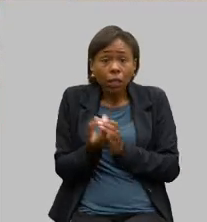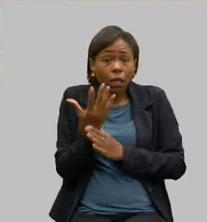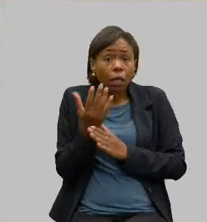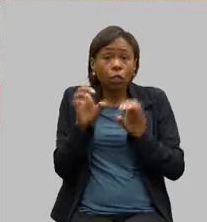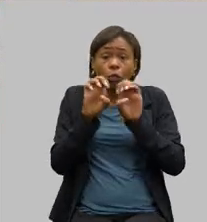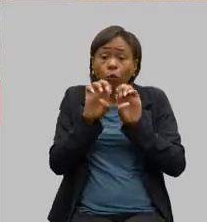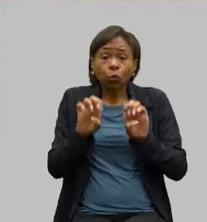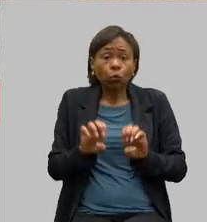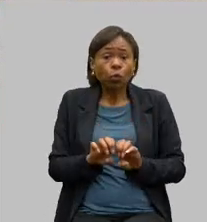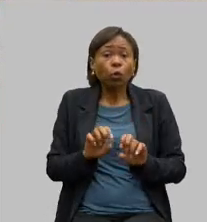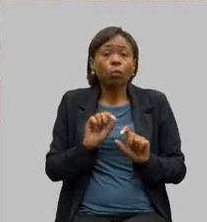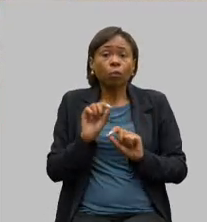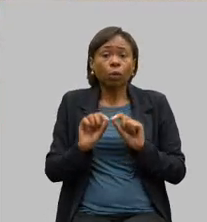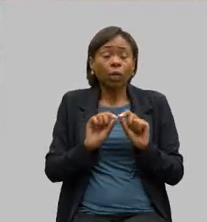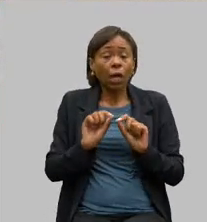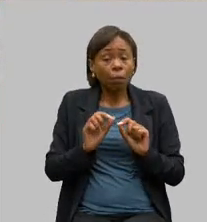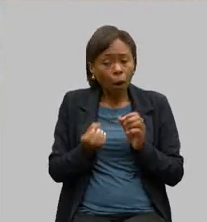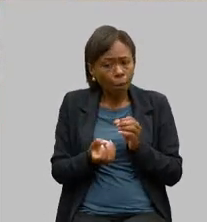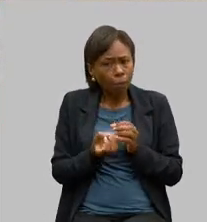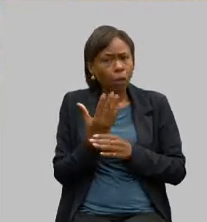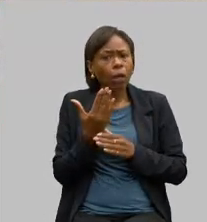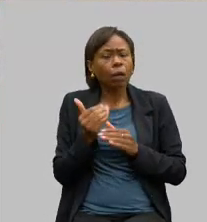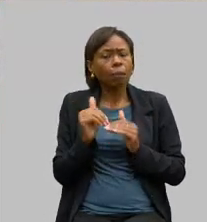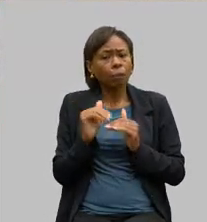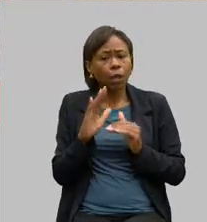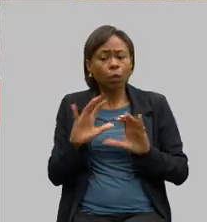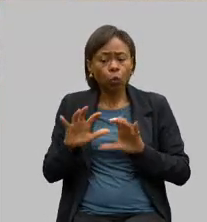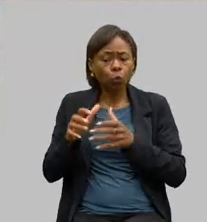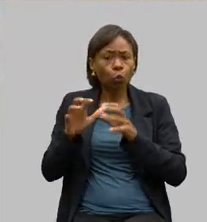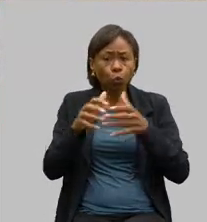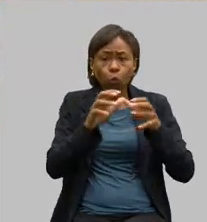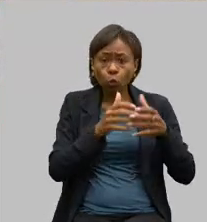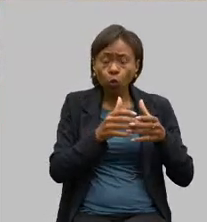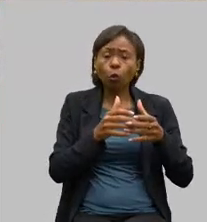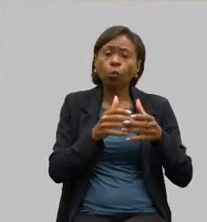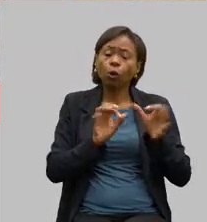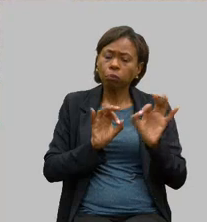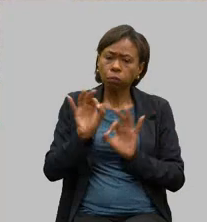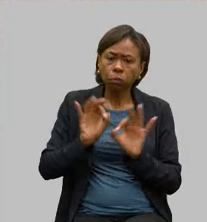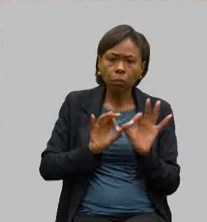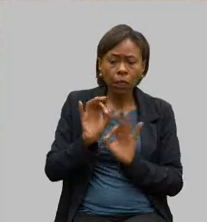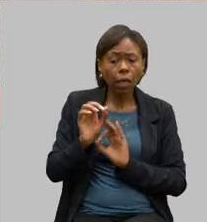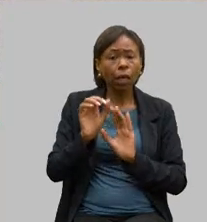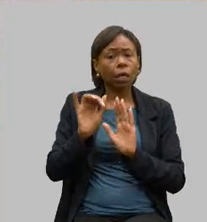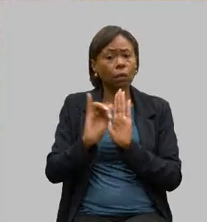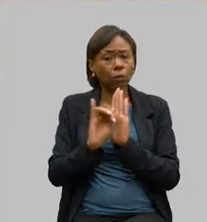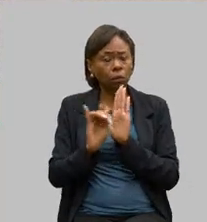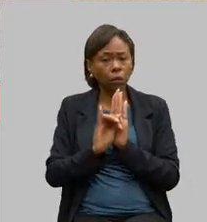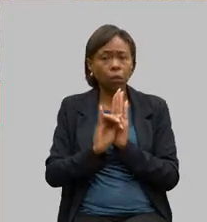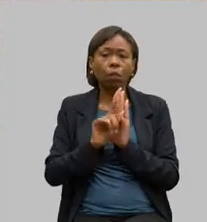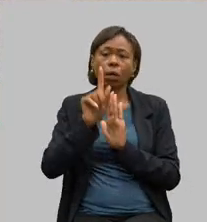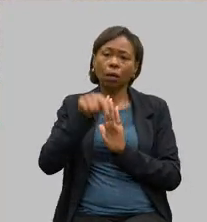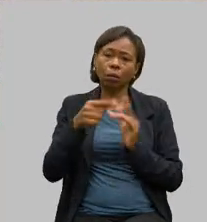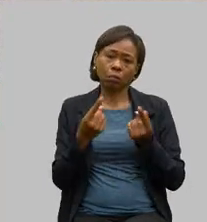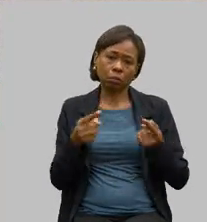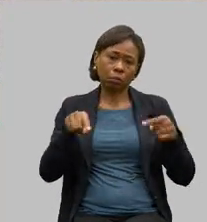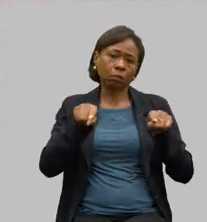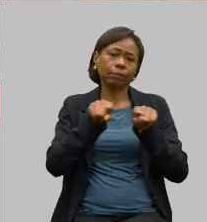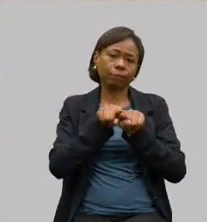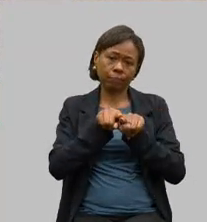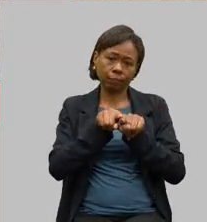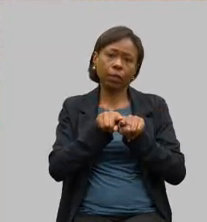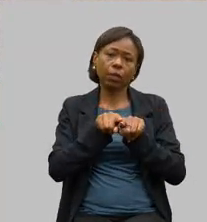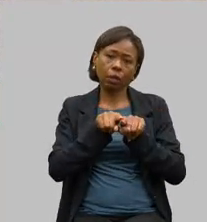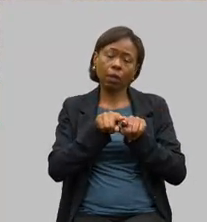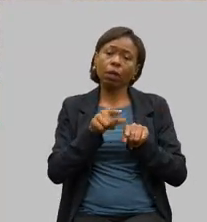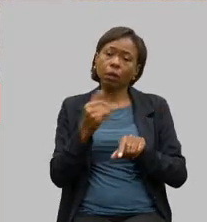os grupos das cidades pra gente orientar na elaboração para entrar no edital Então eu acho que é uma parceria importante porque nós queremos de fato que o